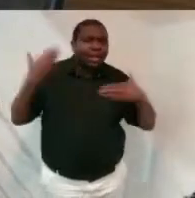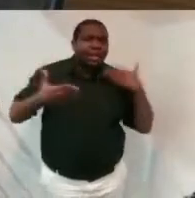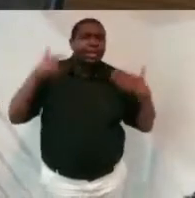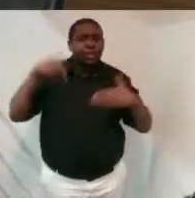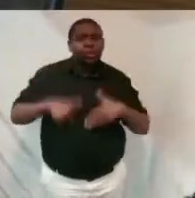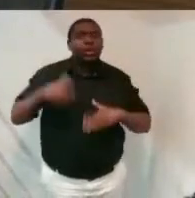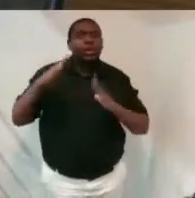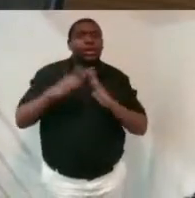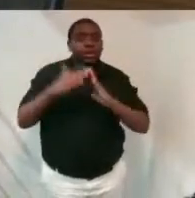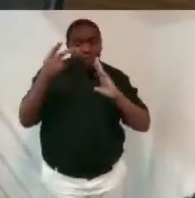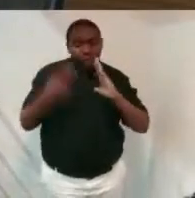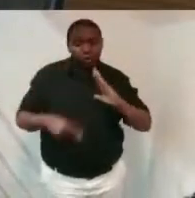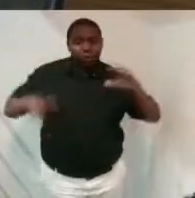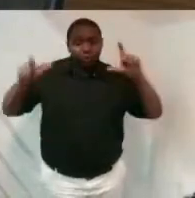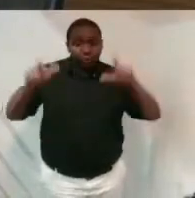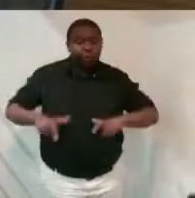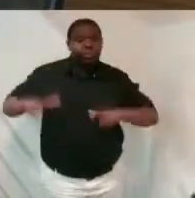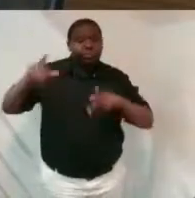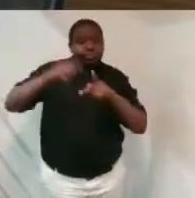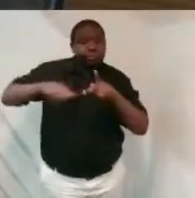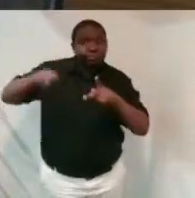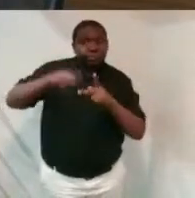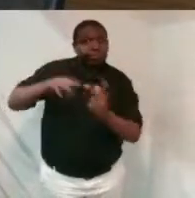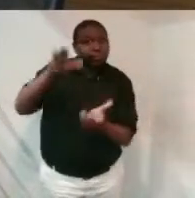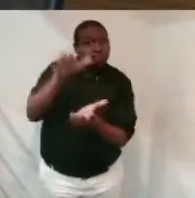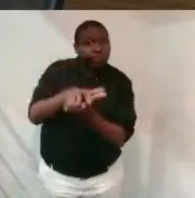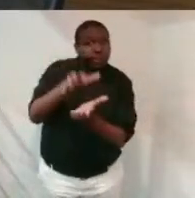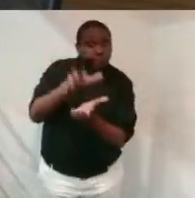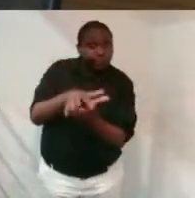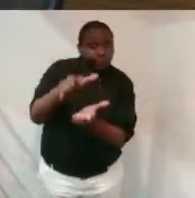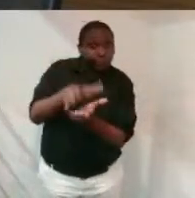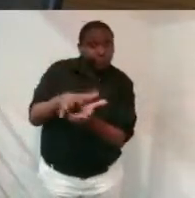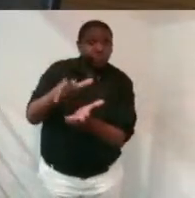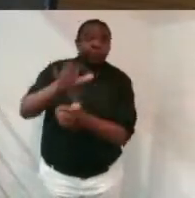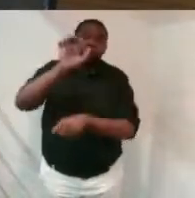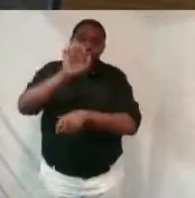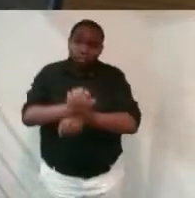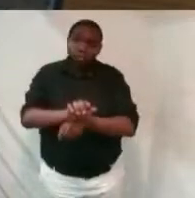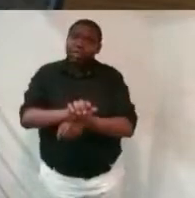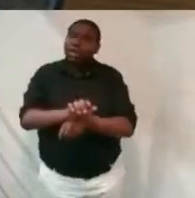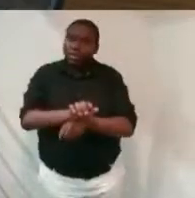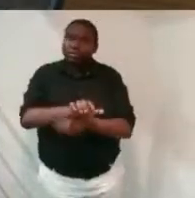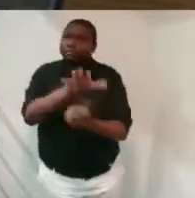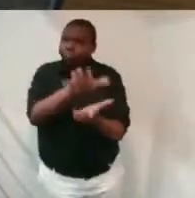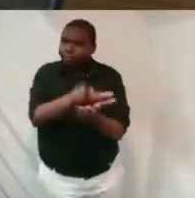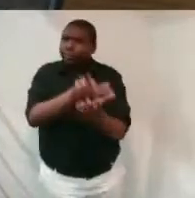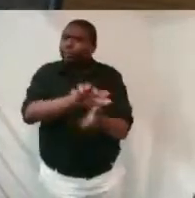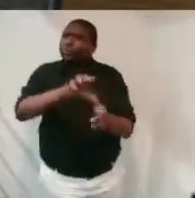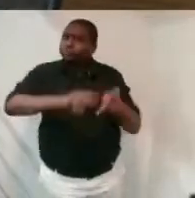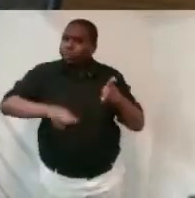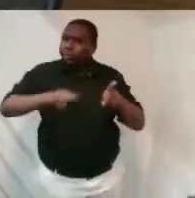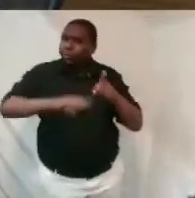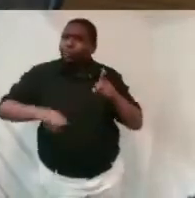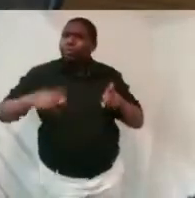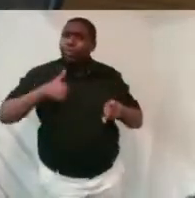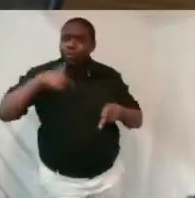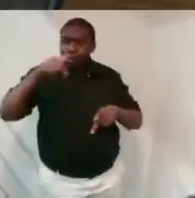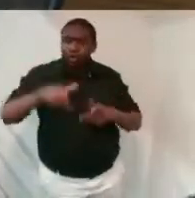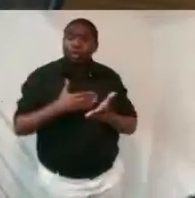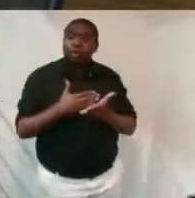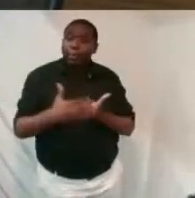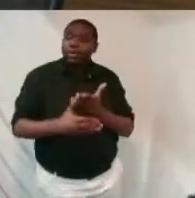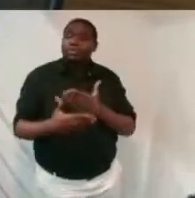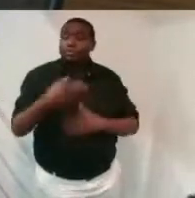do Ministério Público Pernambucano, Ministério Público do Estado de Pernambuco, que eu inicio minha